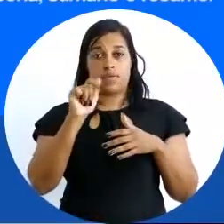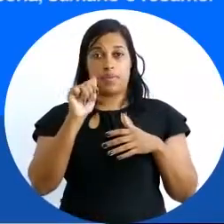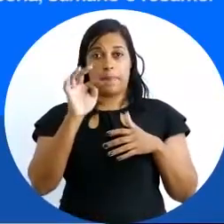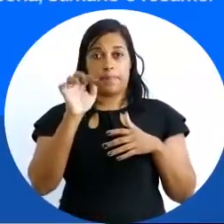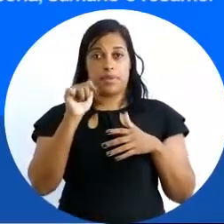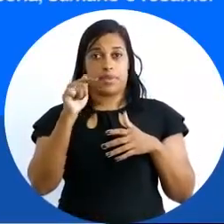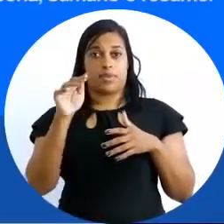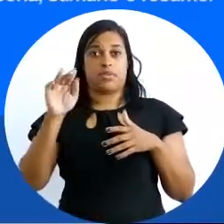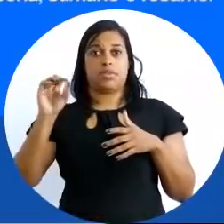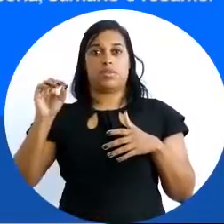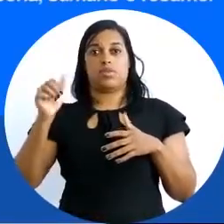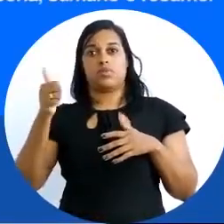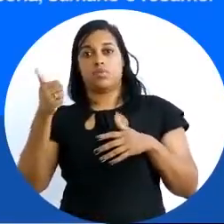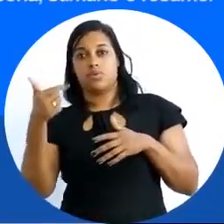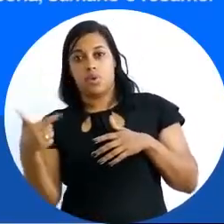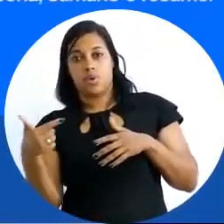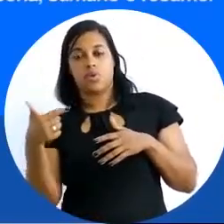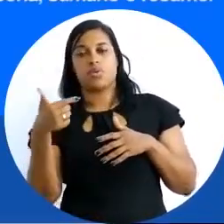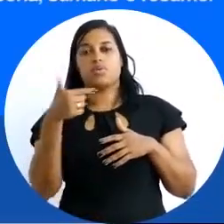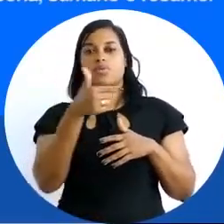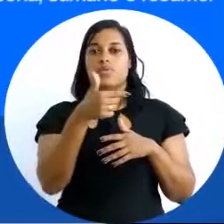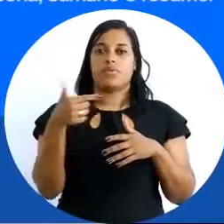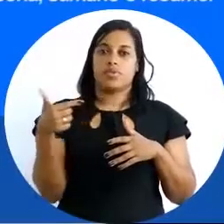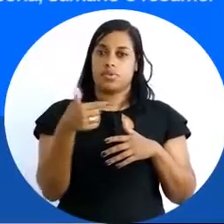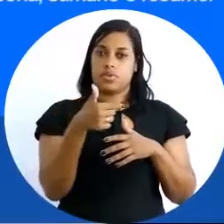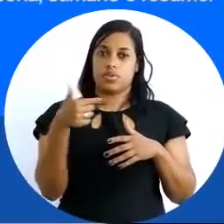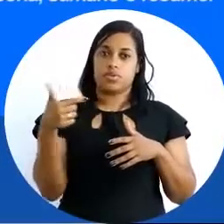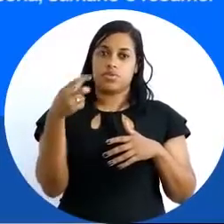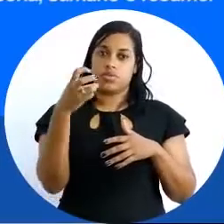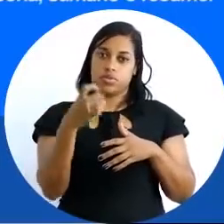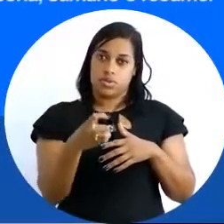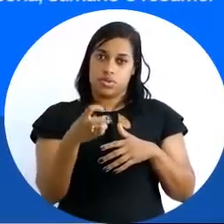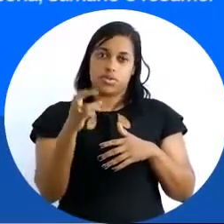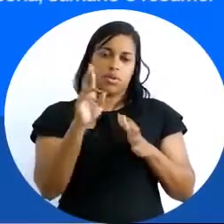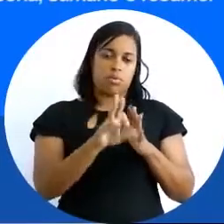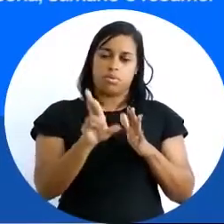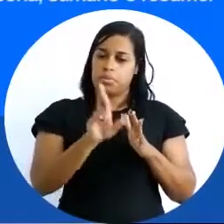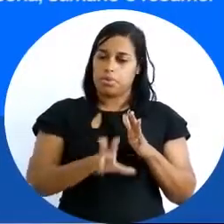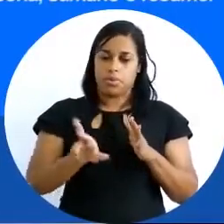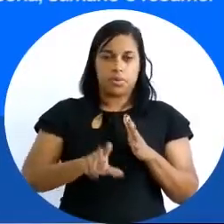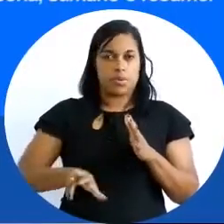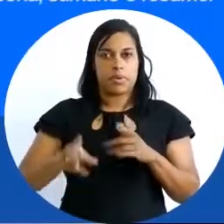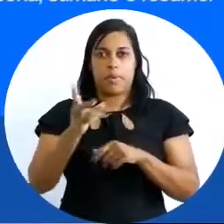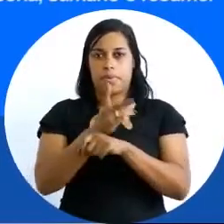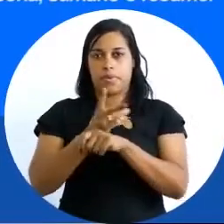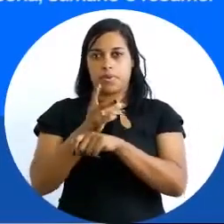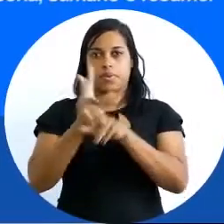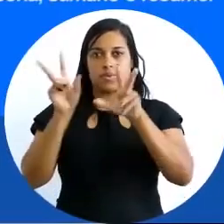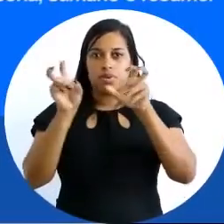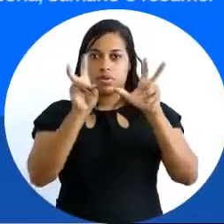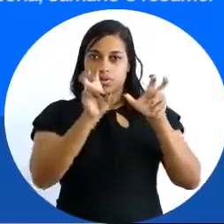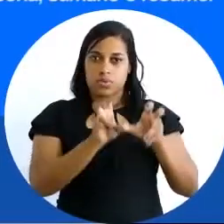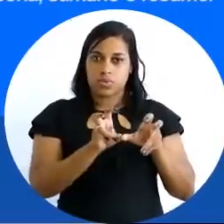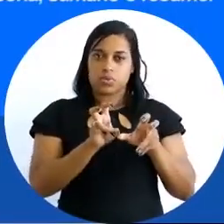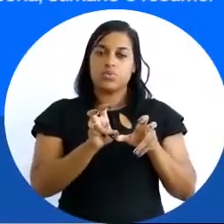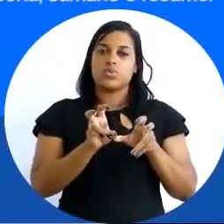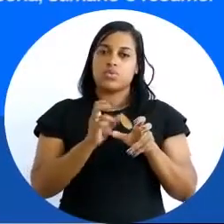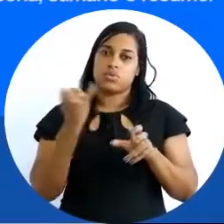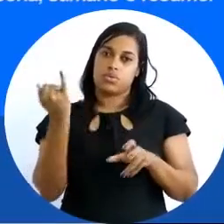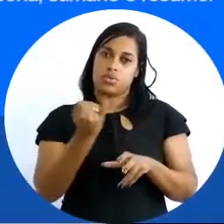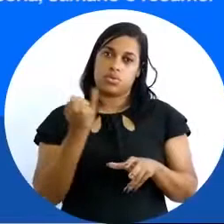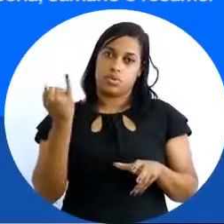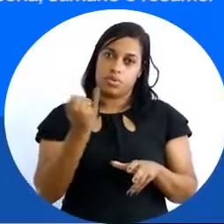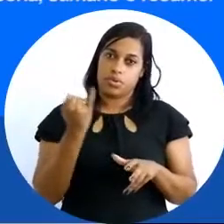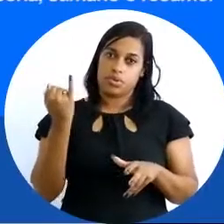aparece na página 12, na página 22, na página 25, e por aí eu vou fazendo, buscando assuntos que sejam